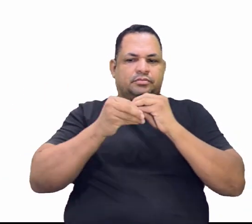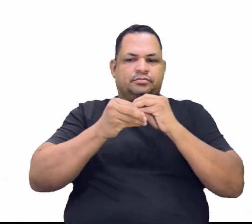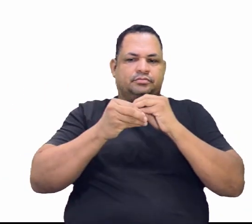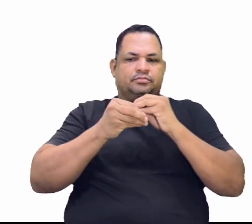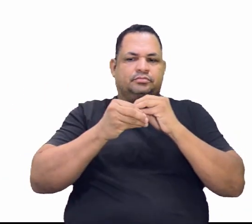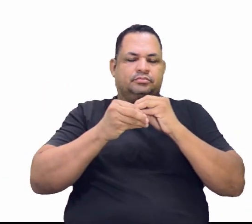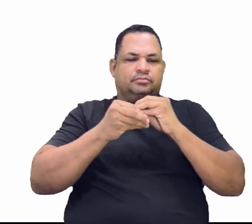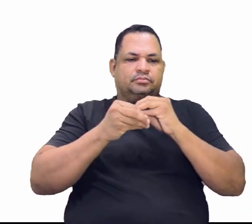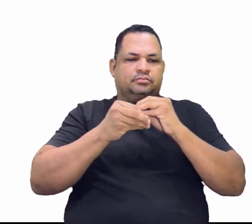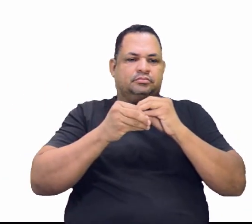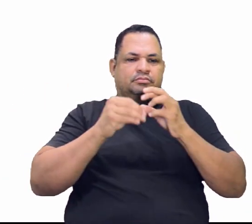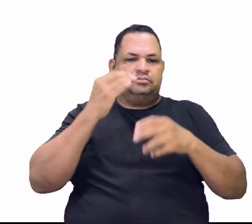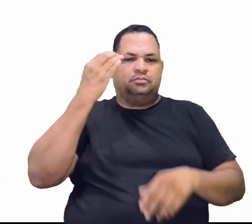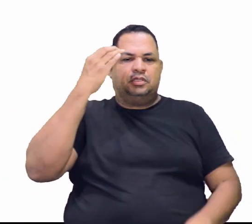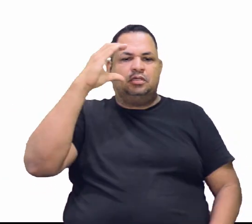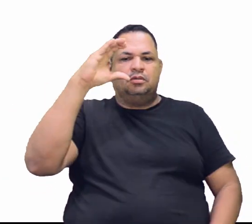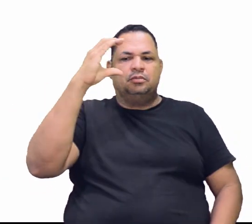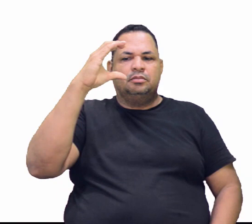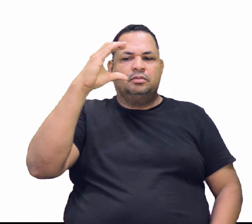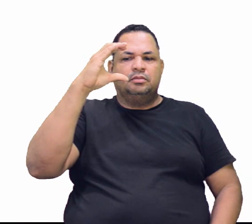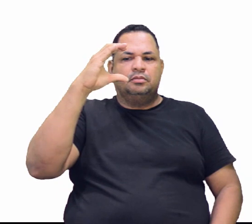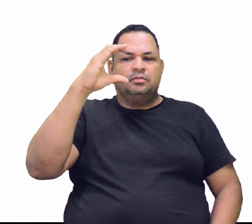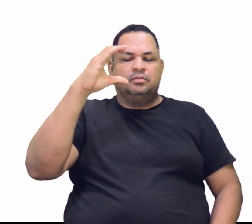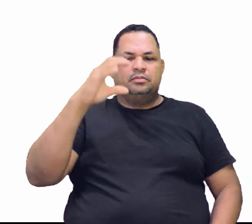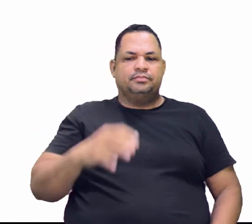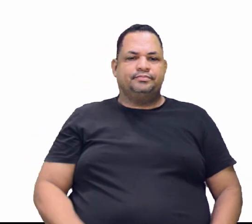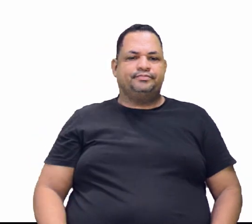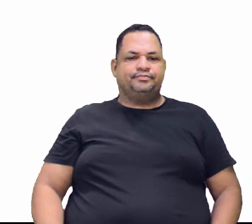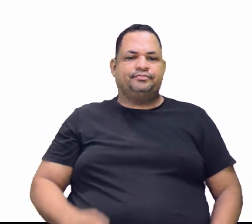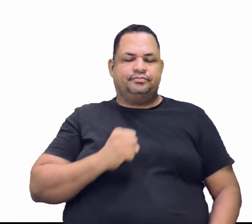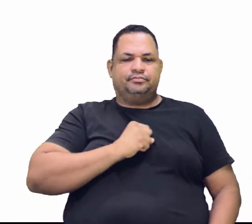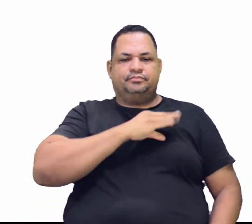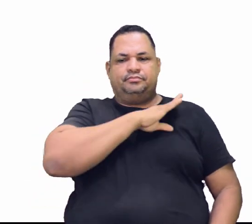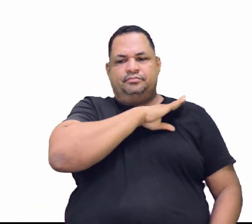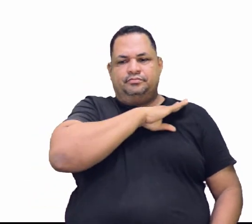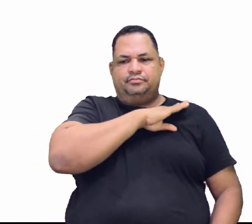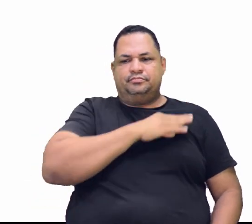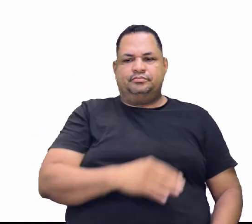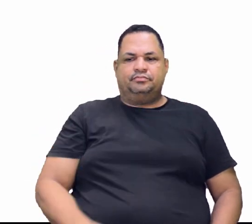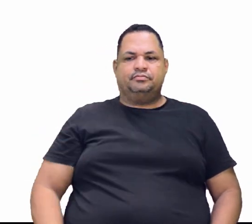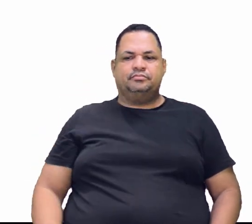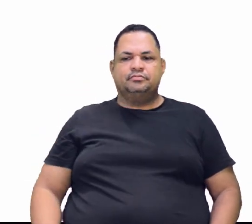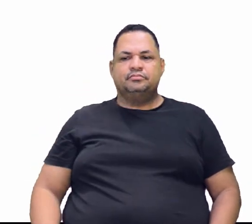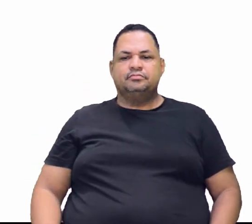outra patente, que é ser capitão. Tá bom?